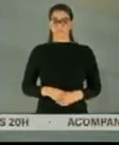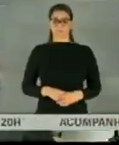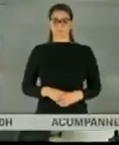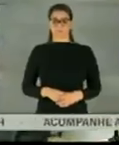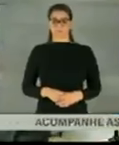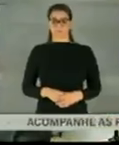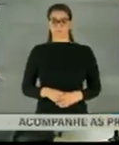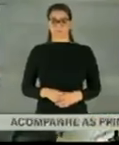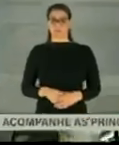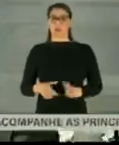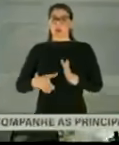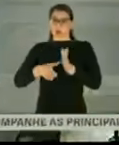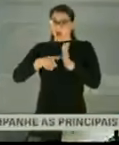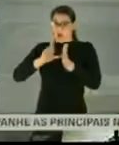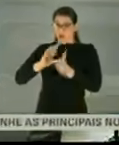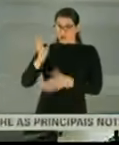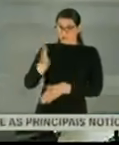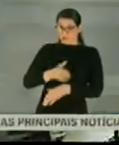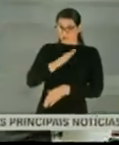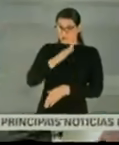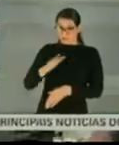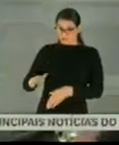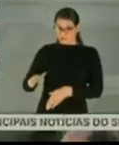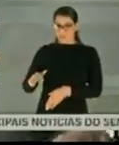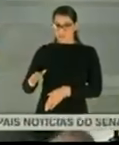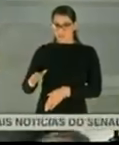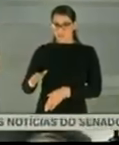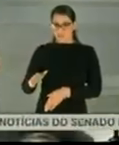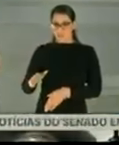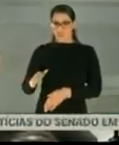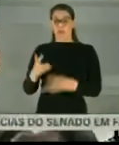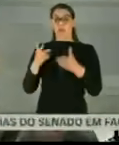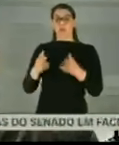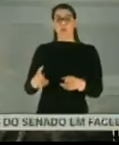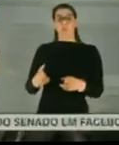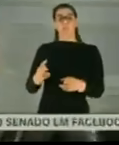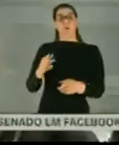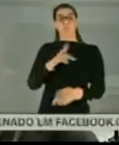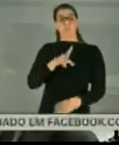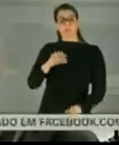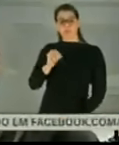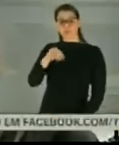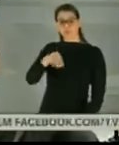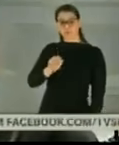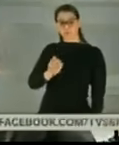Excelência suspender... Mas os limites têm que ser estabelecidos, como o Omar falou, pelo Supremo.